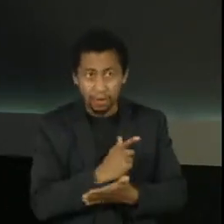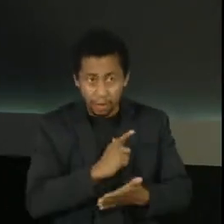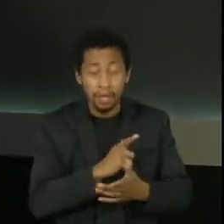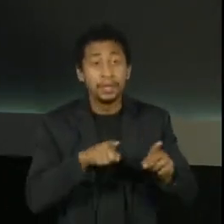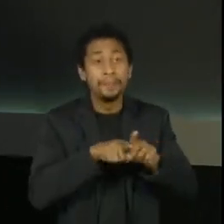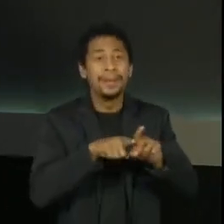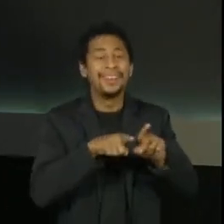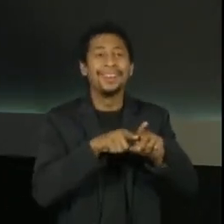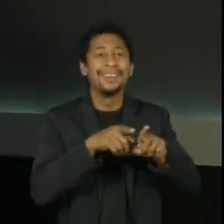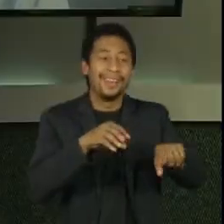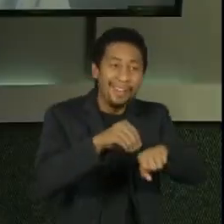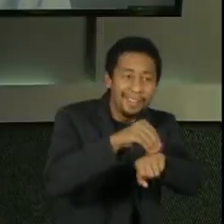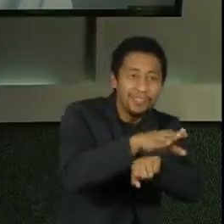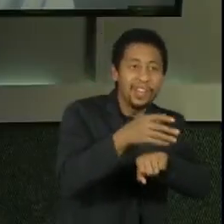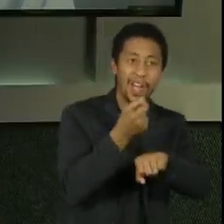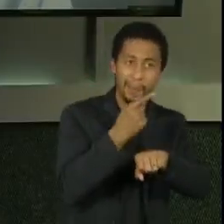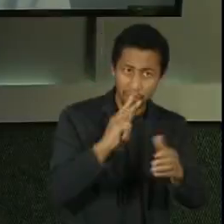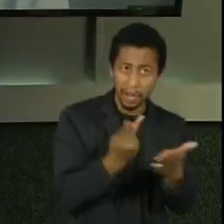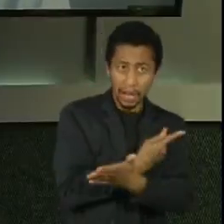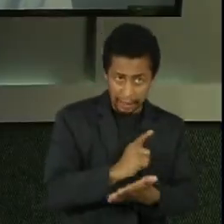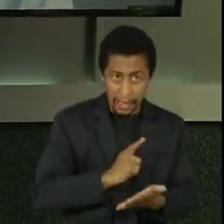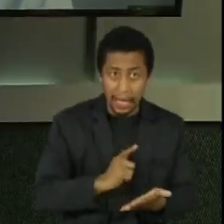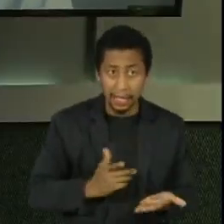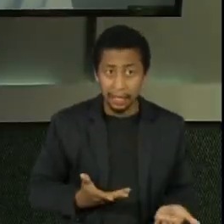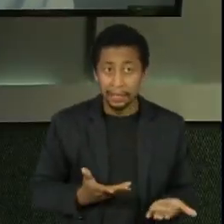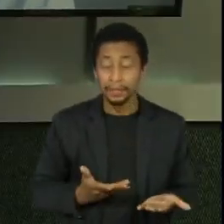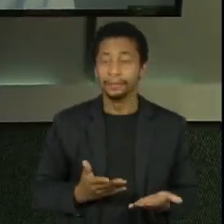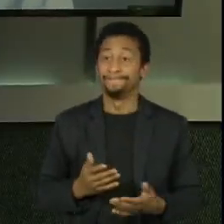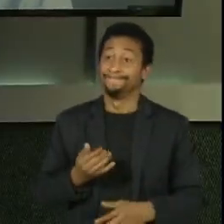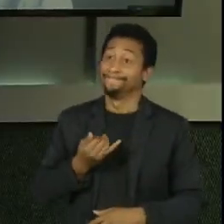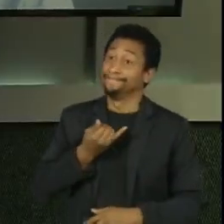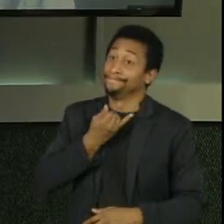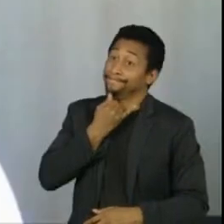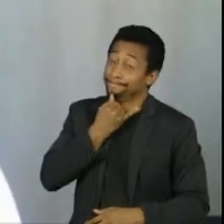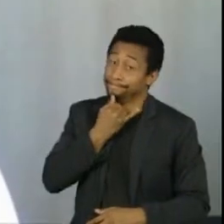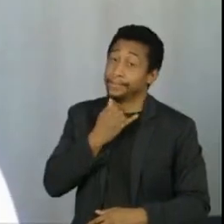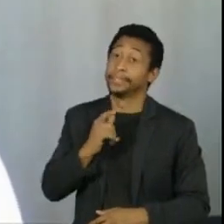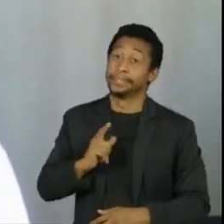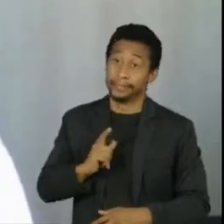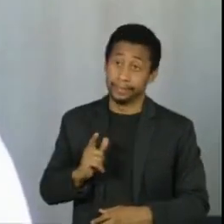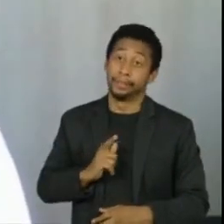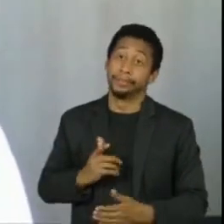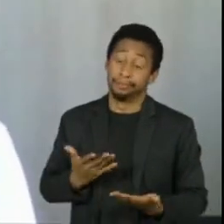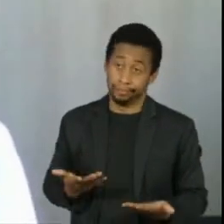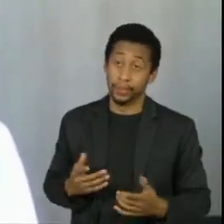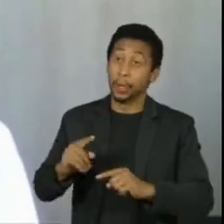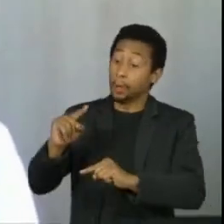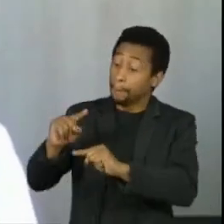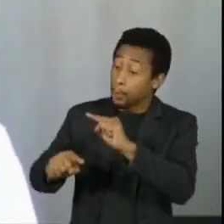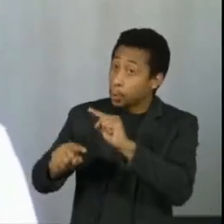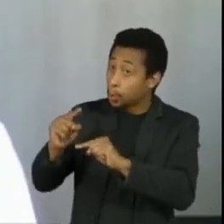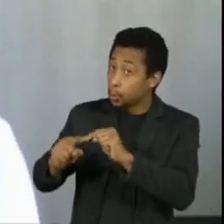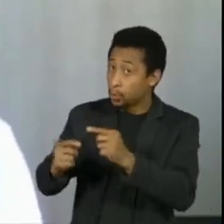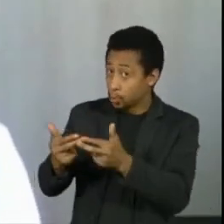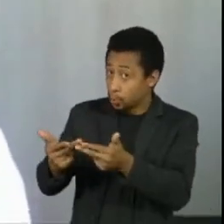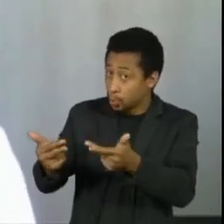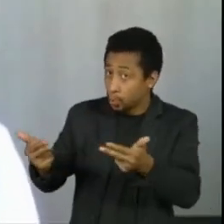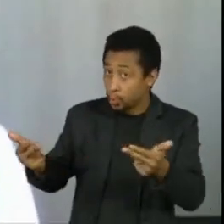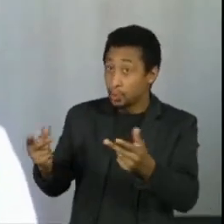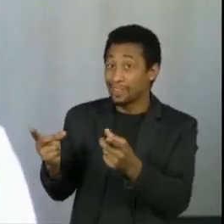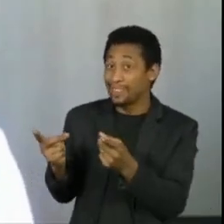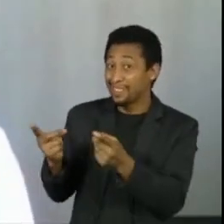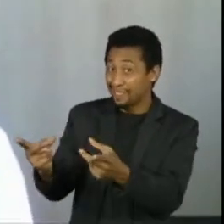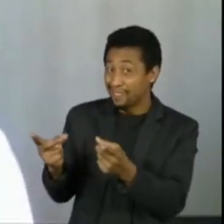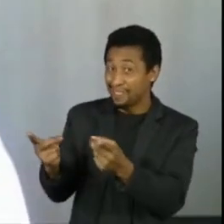inadequada desses medicamentos? Infelizmente, existe, né? Desde produtos comercializados